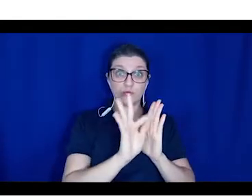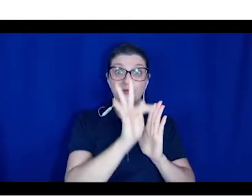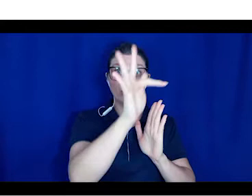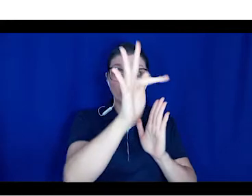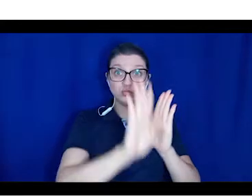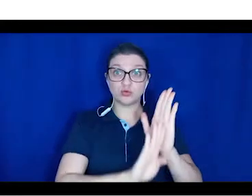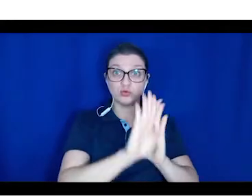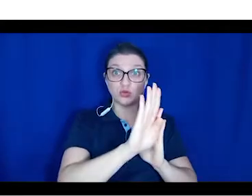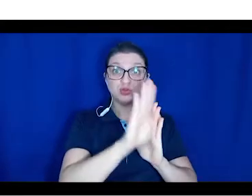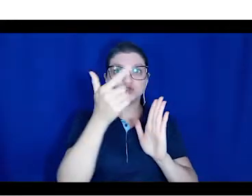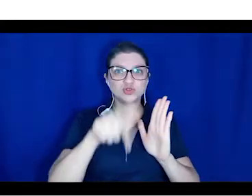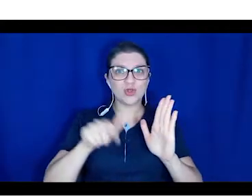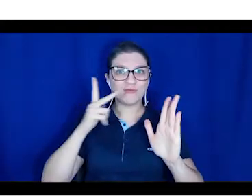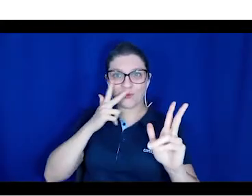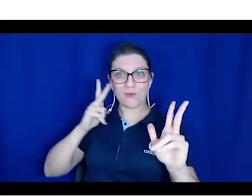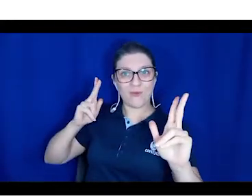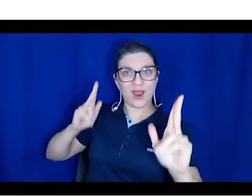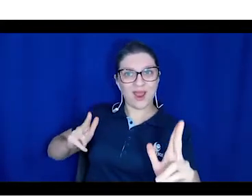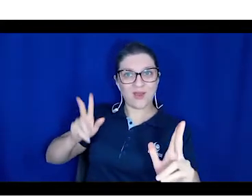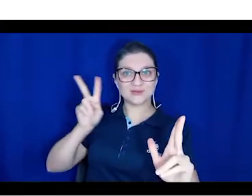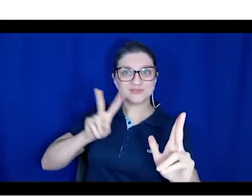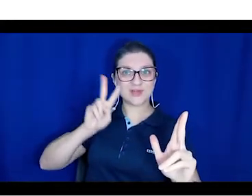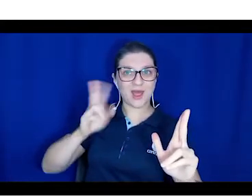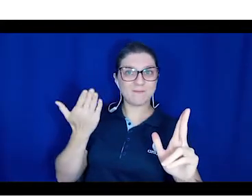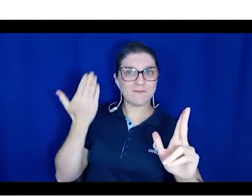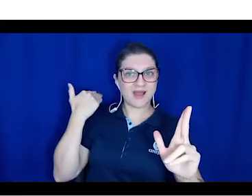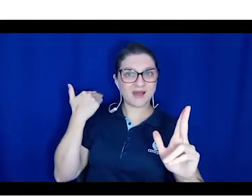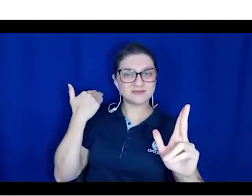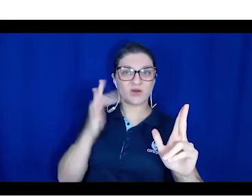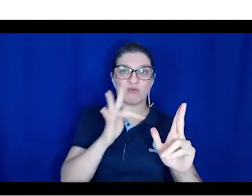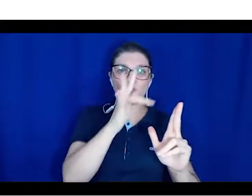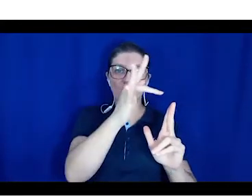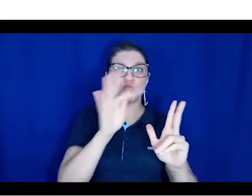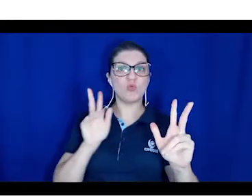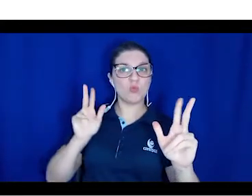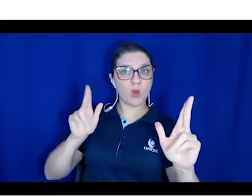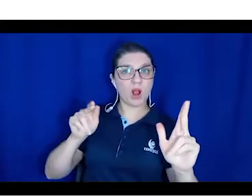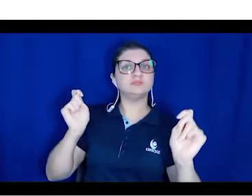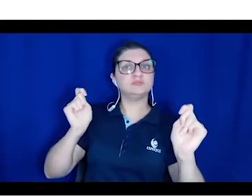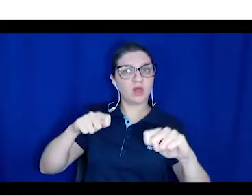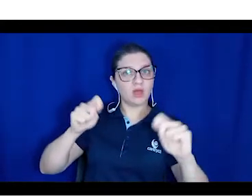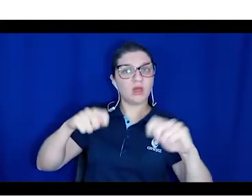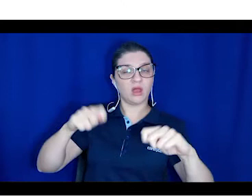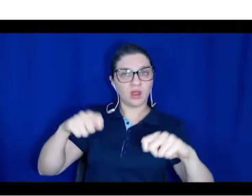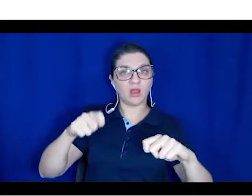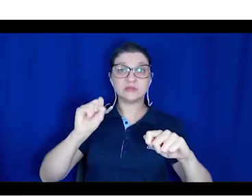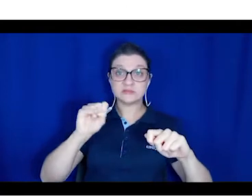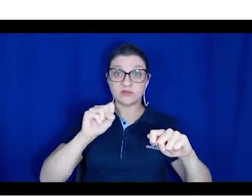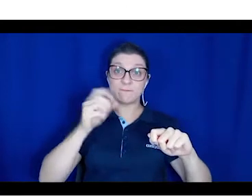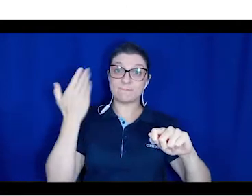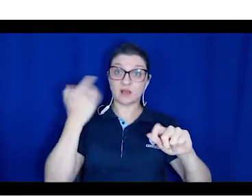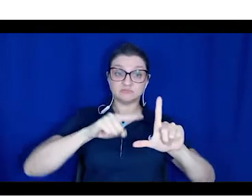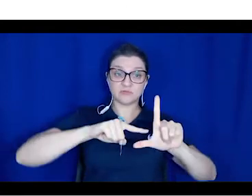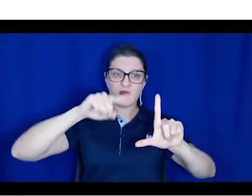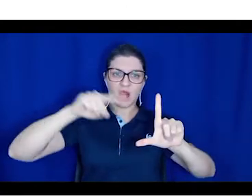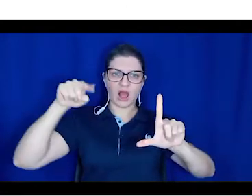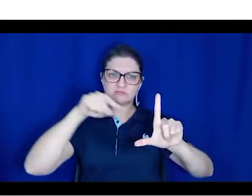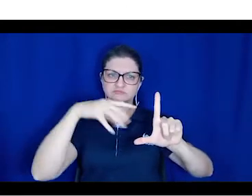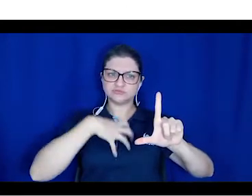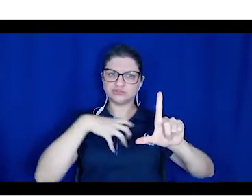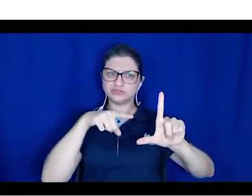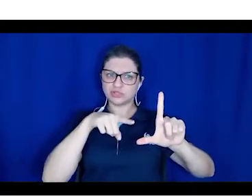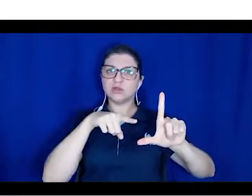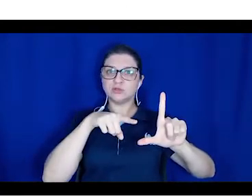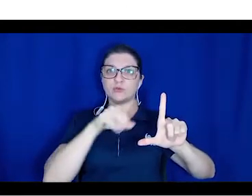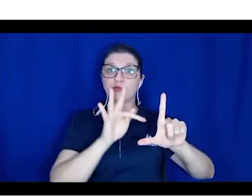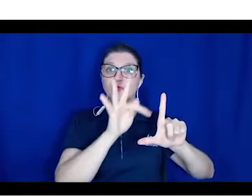futuras poderão vir a ocorrer. Então, a história se repete. Gráficos ou padrões passados poderão se repetir no